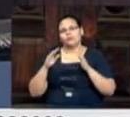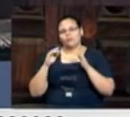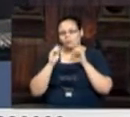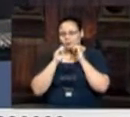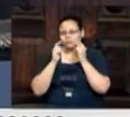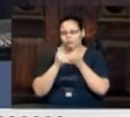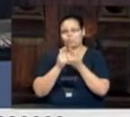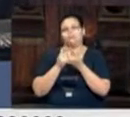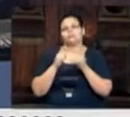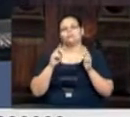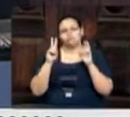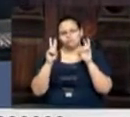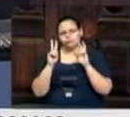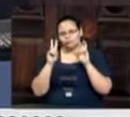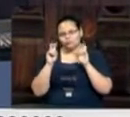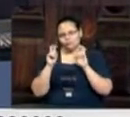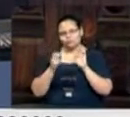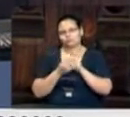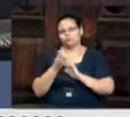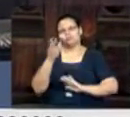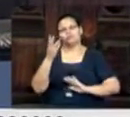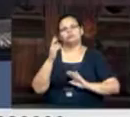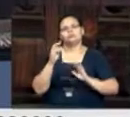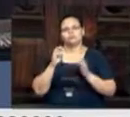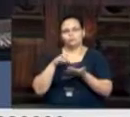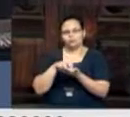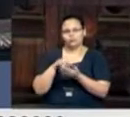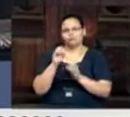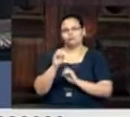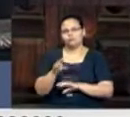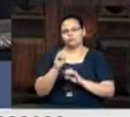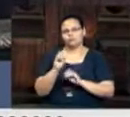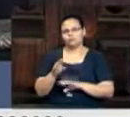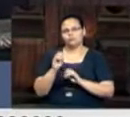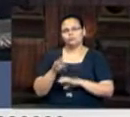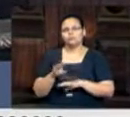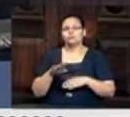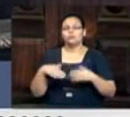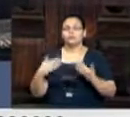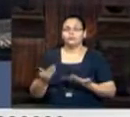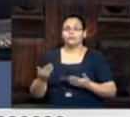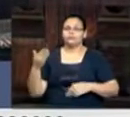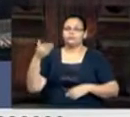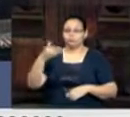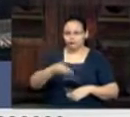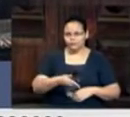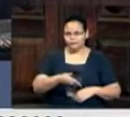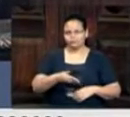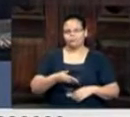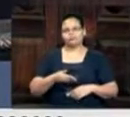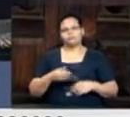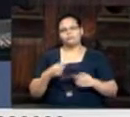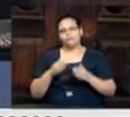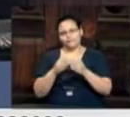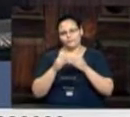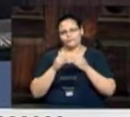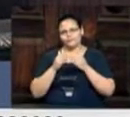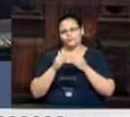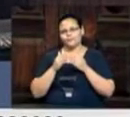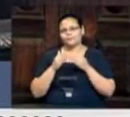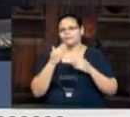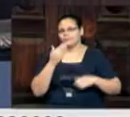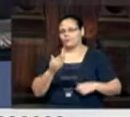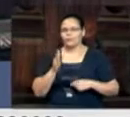em várias questões, na Comissão de Educação, seguramente. E fomos lá para pedir